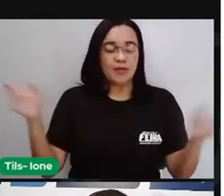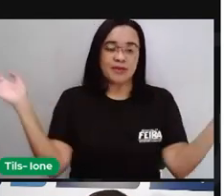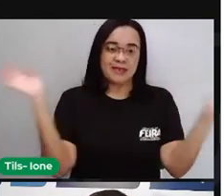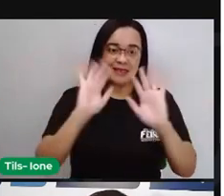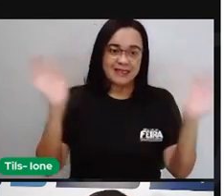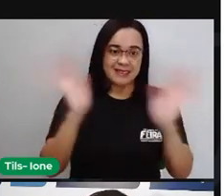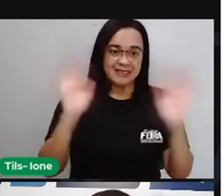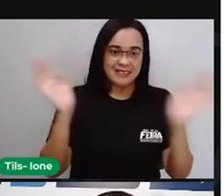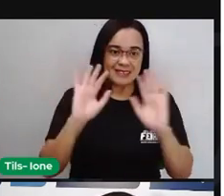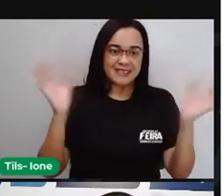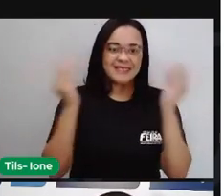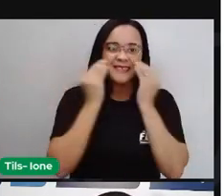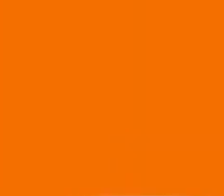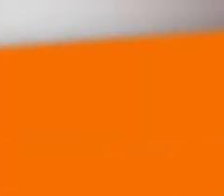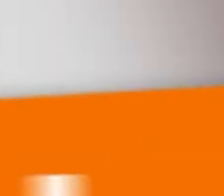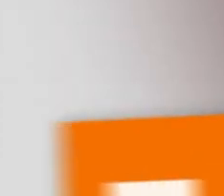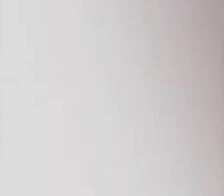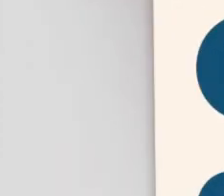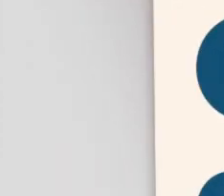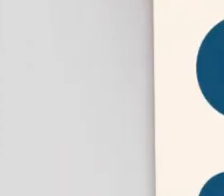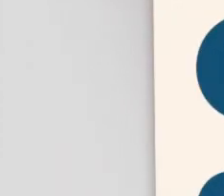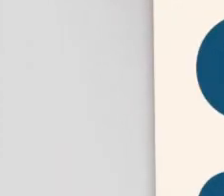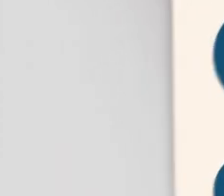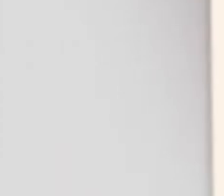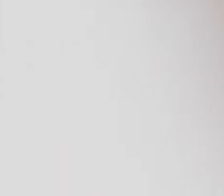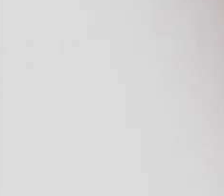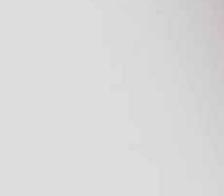E